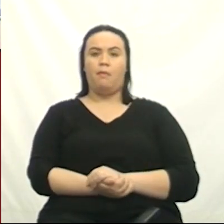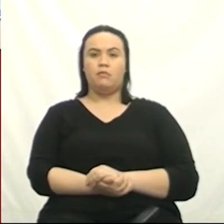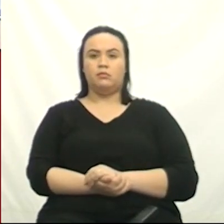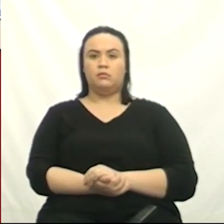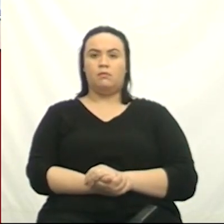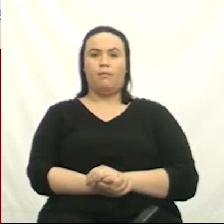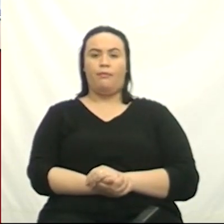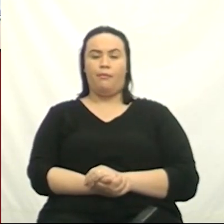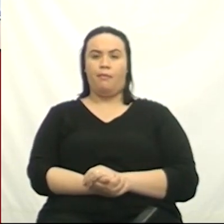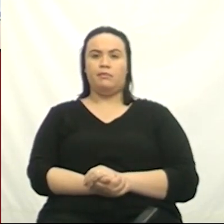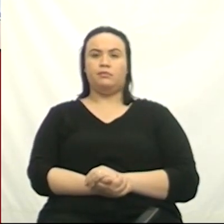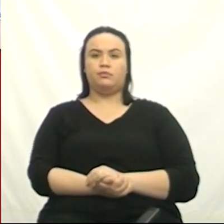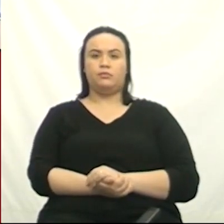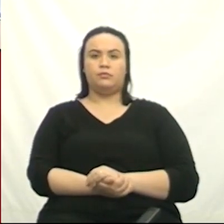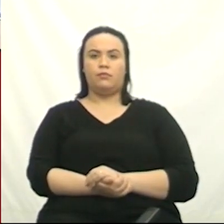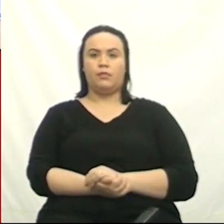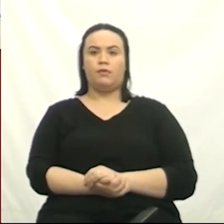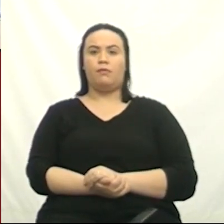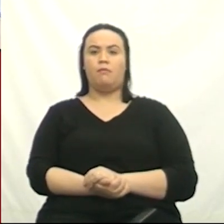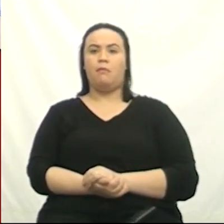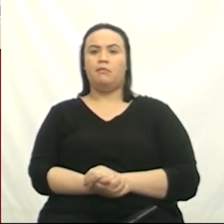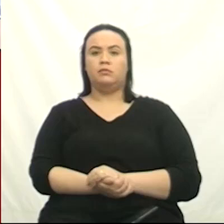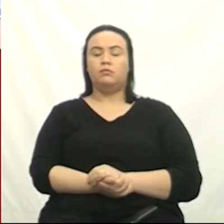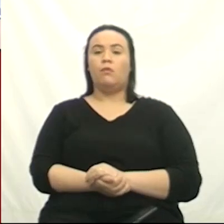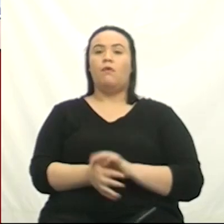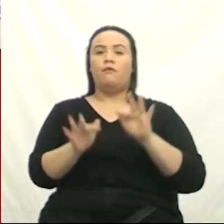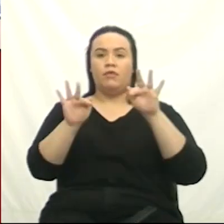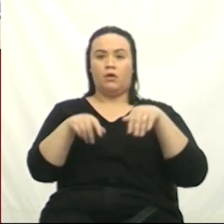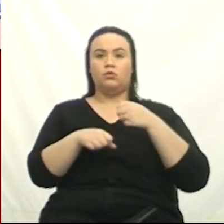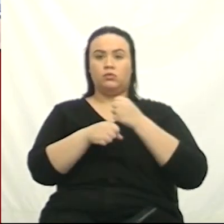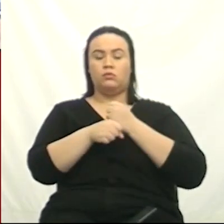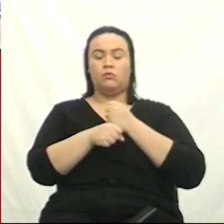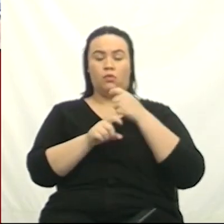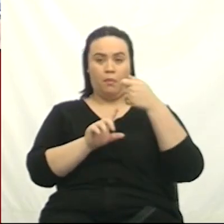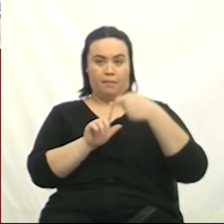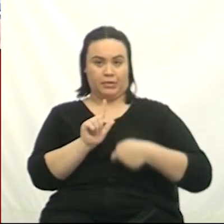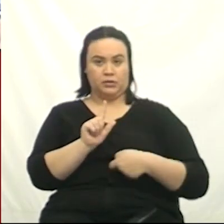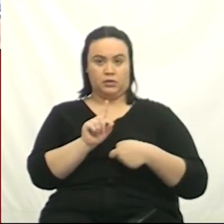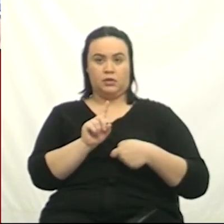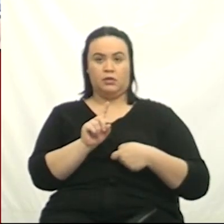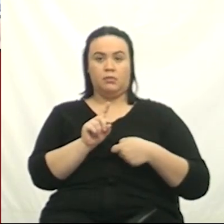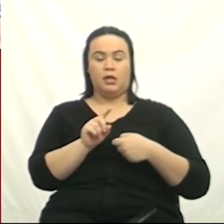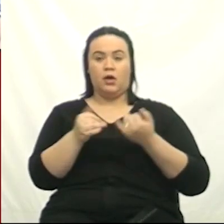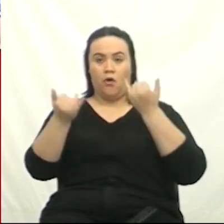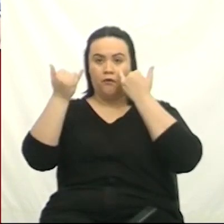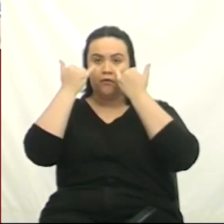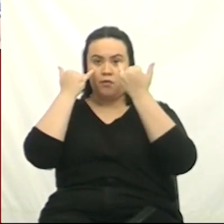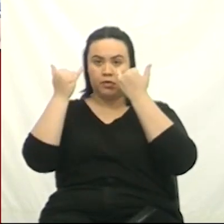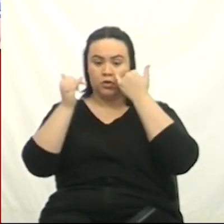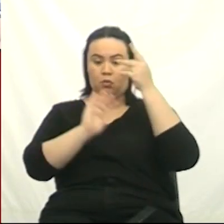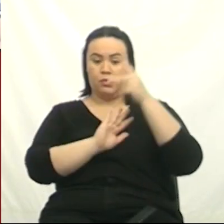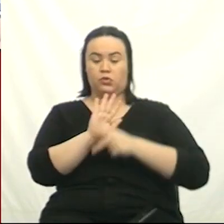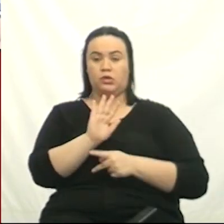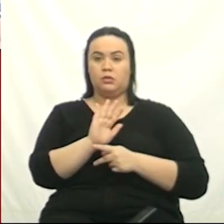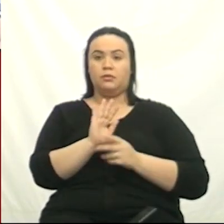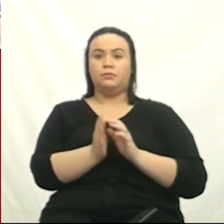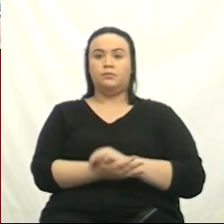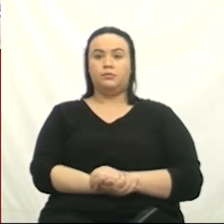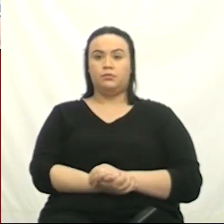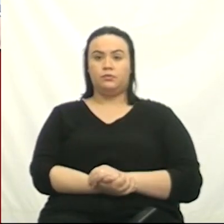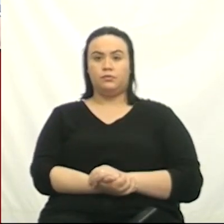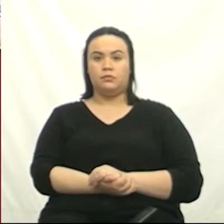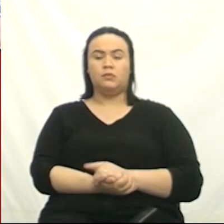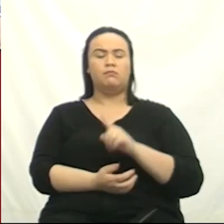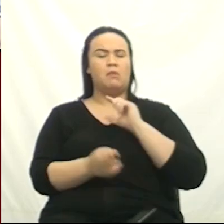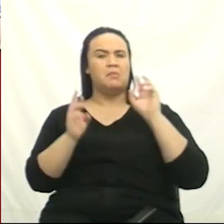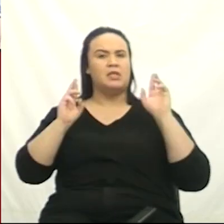agora no final do mês vai ser feita uma audiência pública para trazer as informações sobre o plano. Há uma